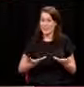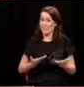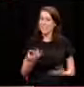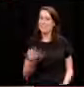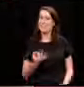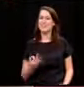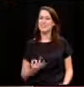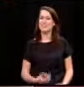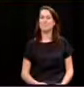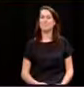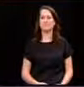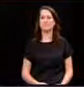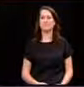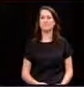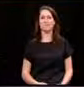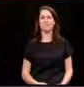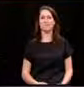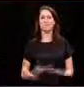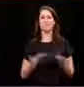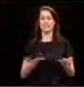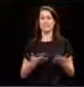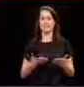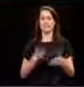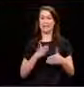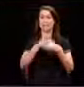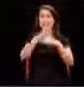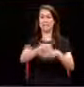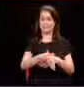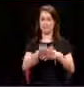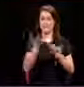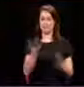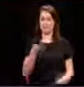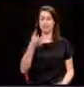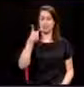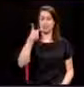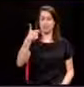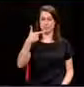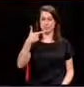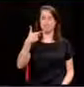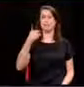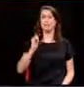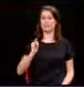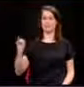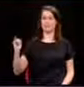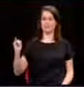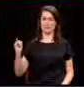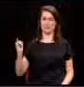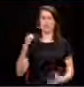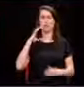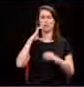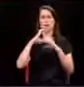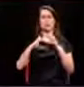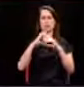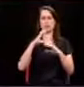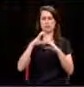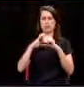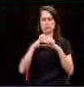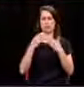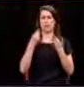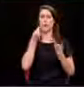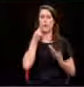esta ferramenta, o Servin, a comunicação é feita de forma recíproca, ou seja, esta via